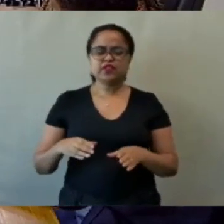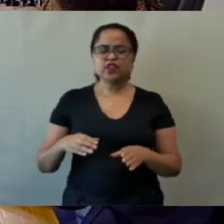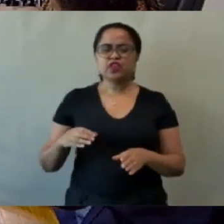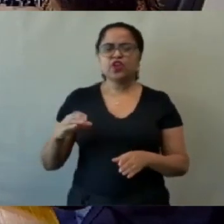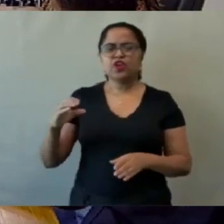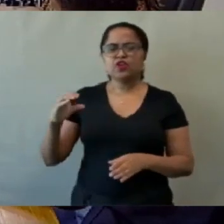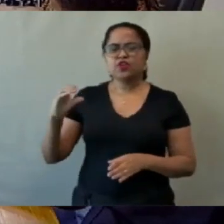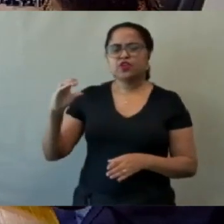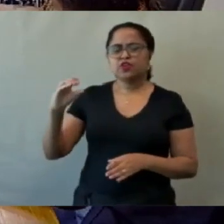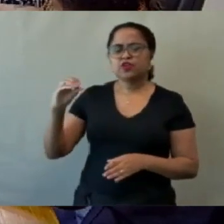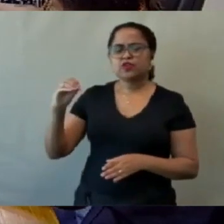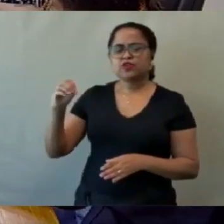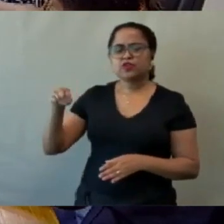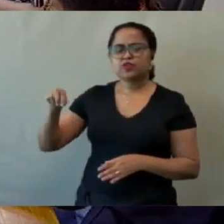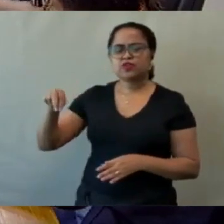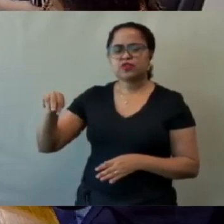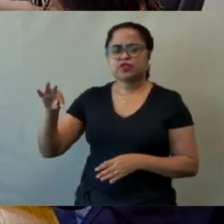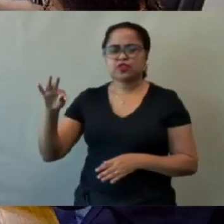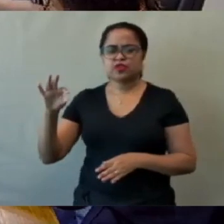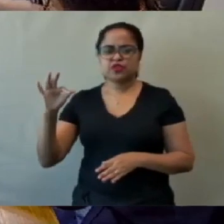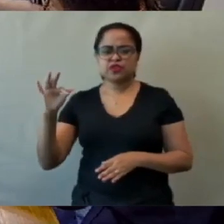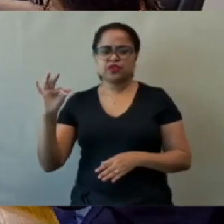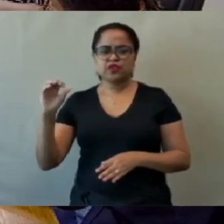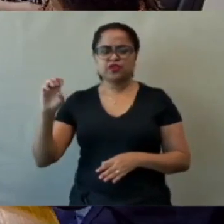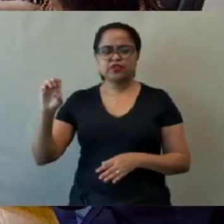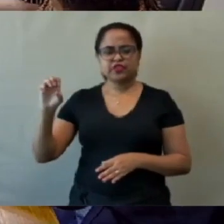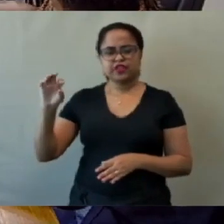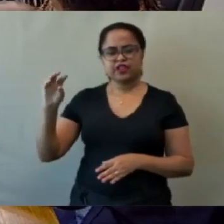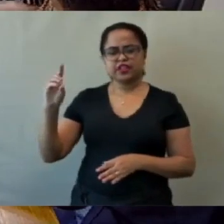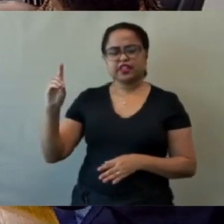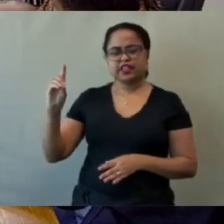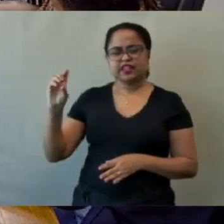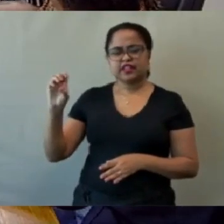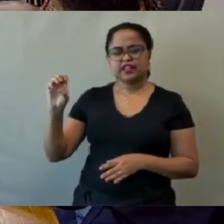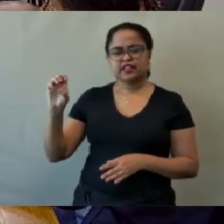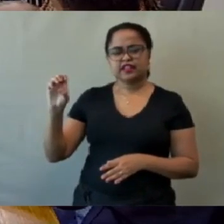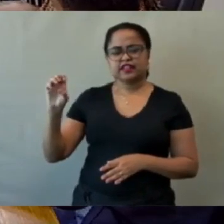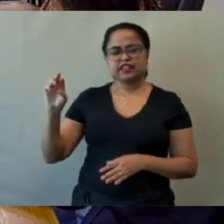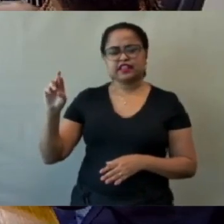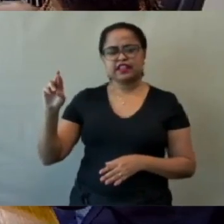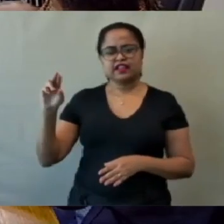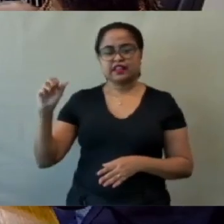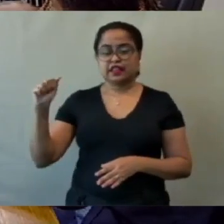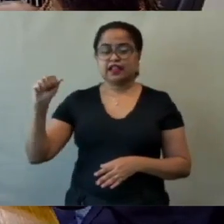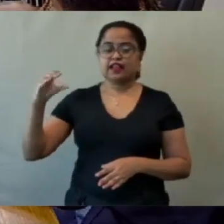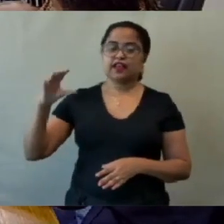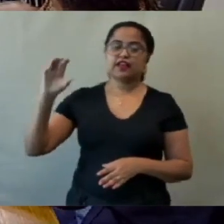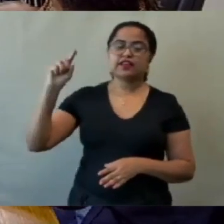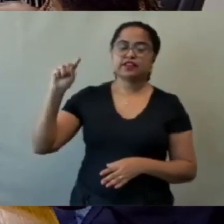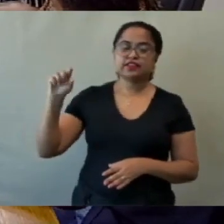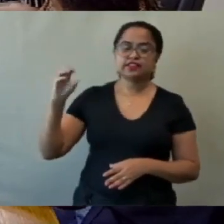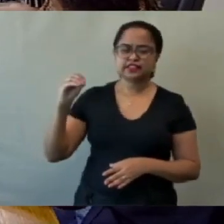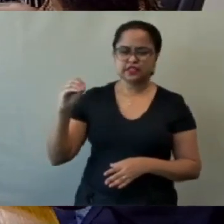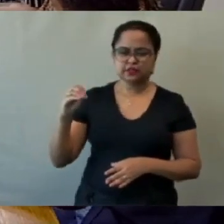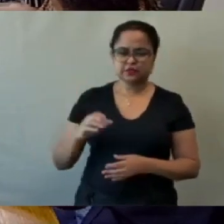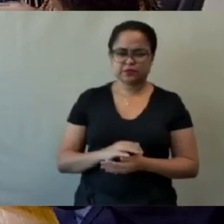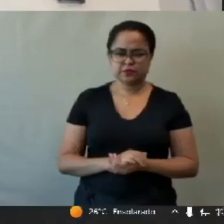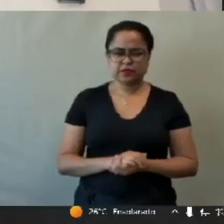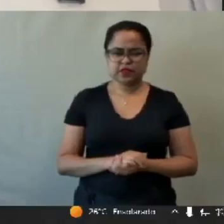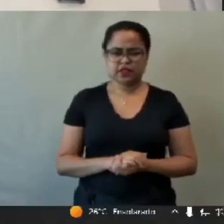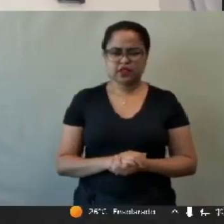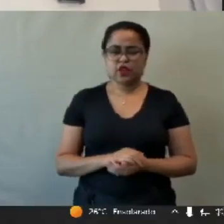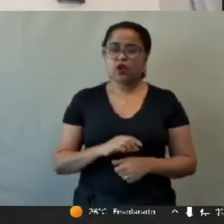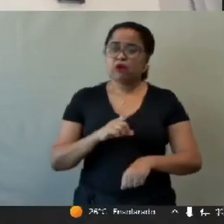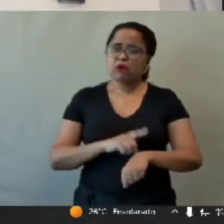Educação. Tá. Oi, Isa, só me situa de qual que é o meu tempo? Olha, nós estamos com o tempo tranquilo hoje,